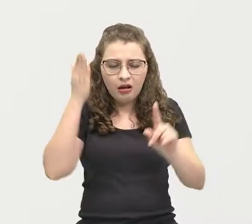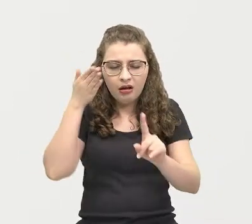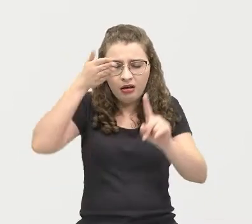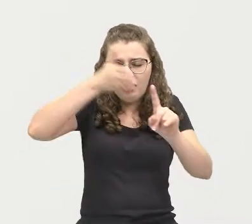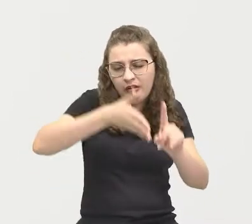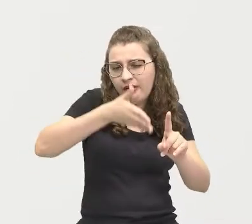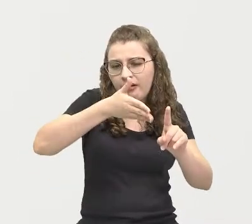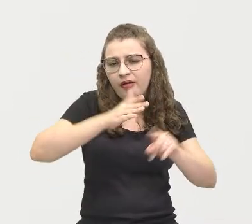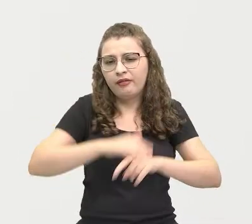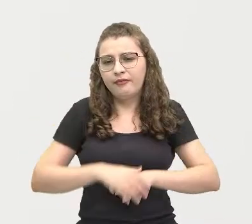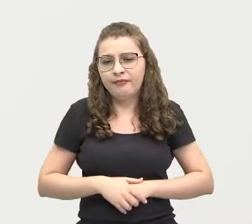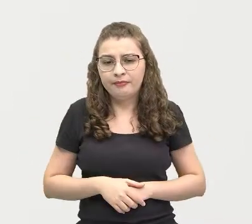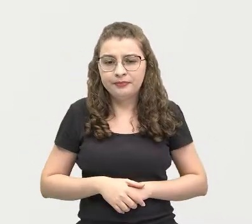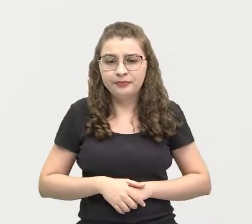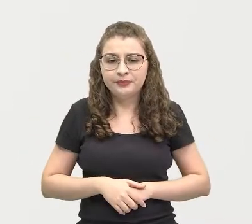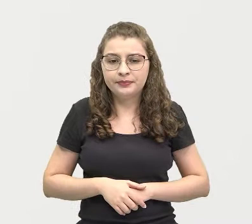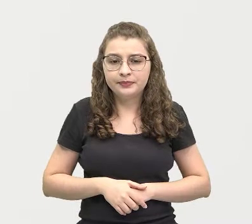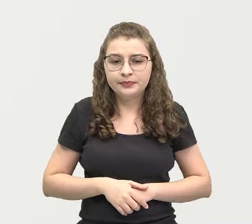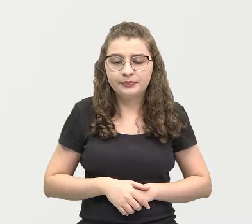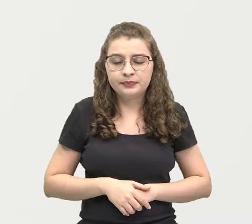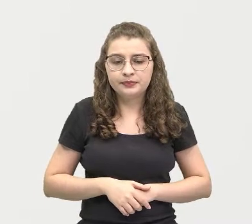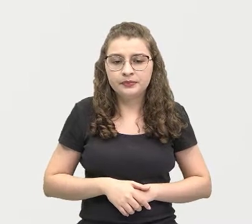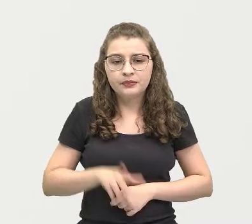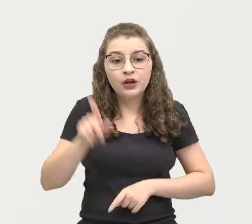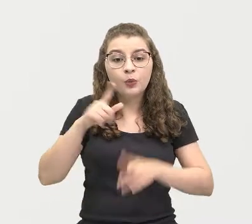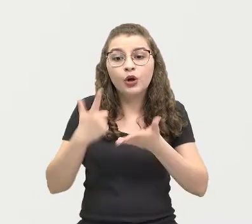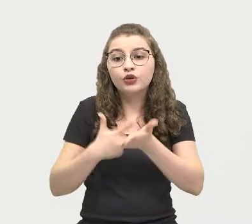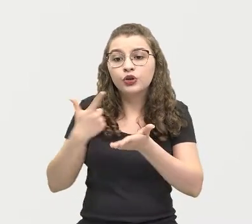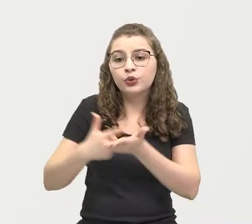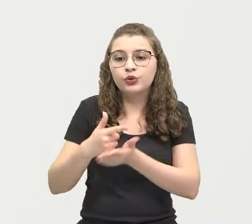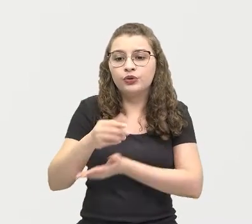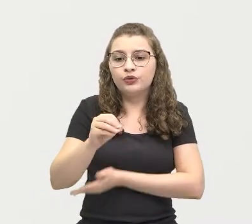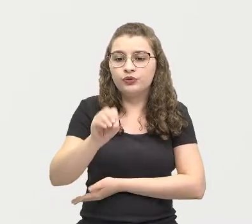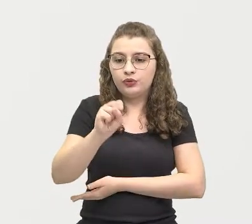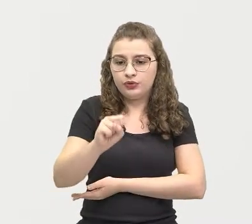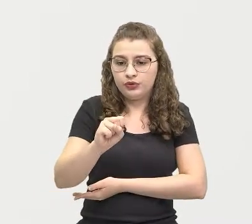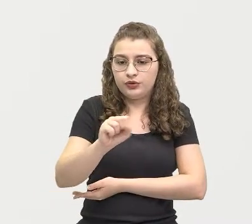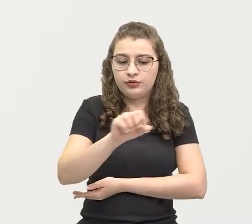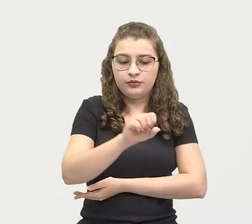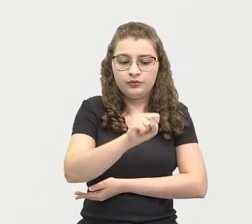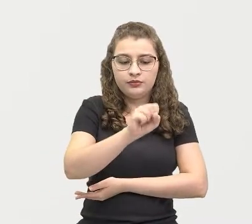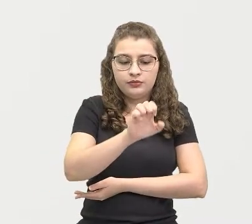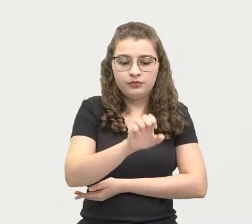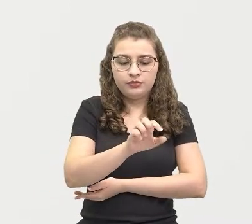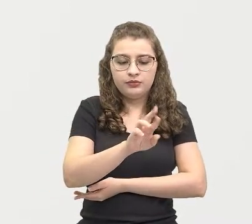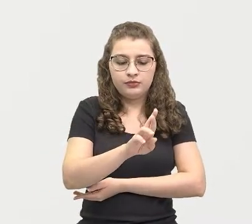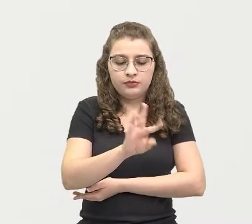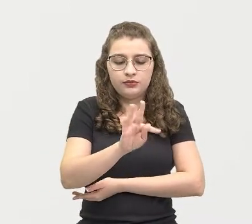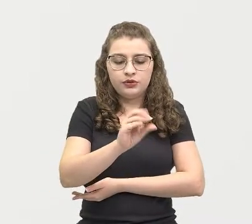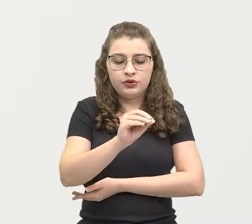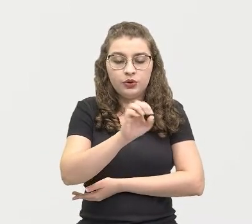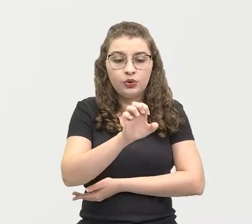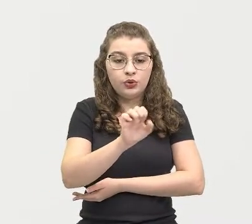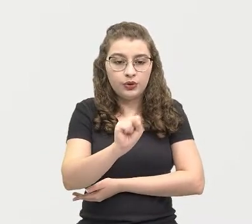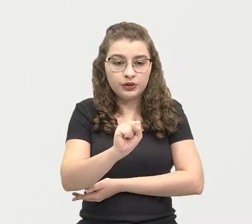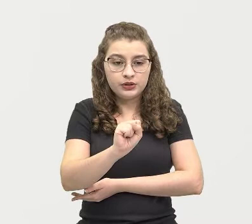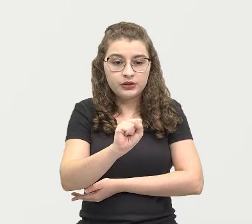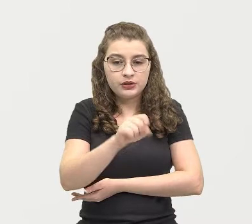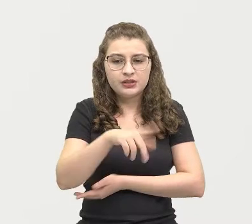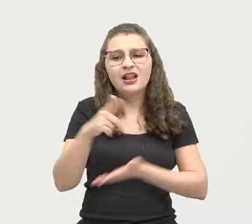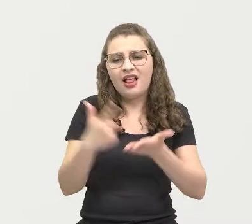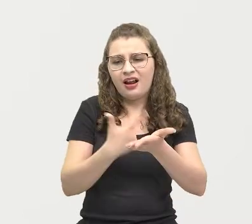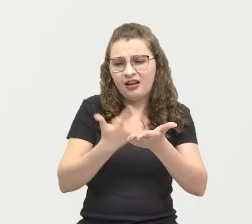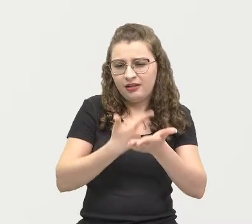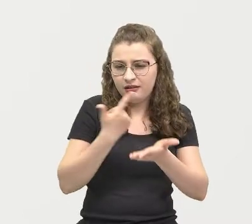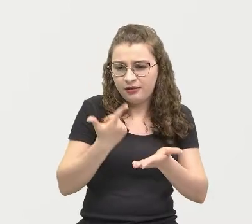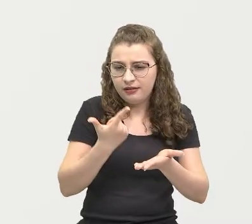ali nos livros Os Sertões, do Euclides da Cunha. Então há esse movimento messiânico, líderes